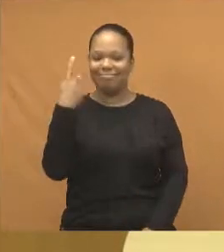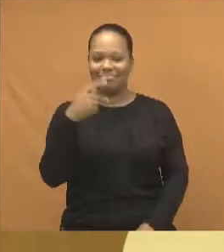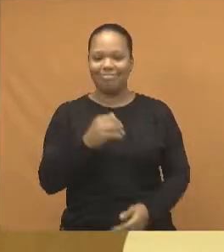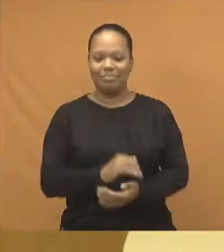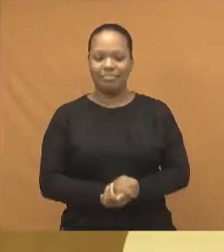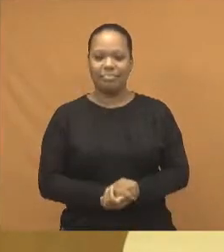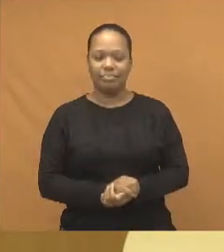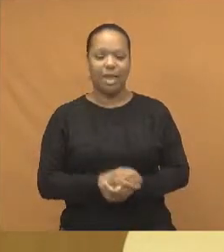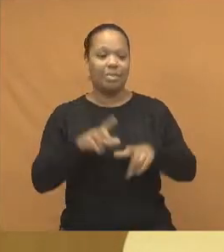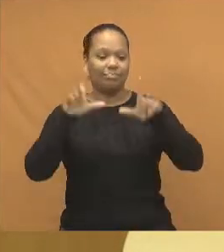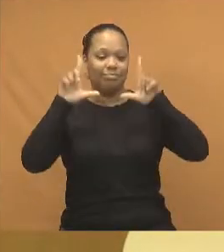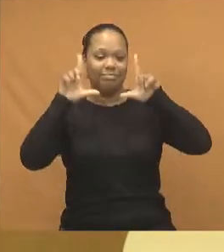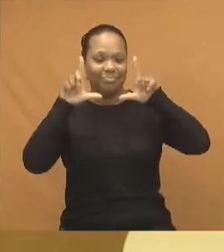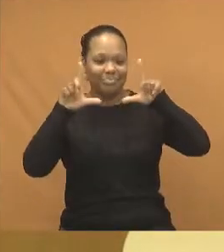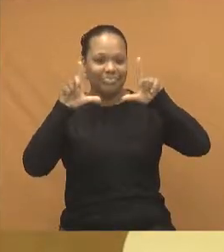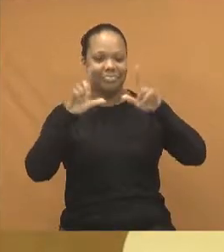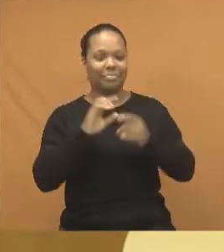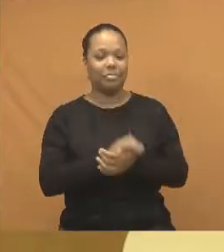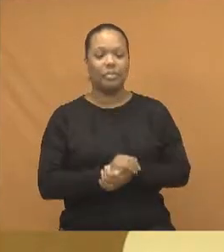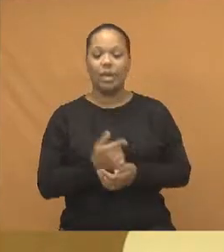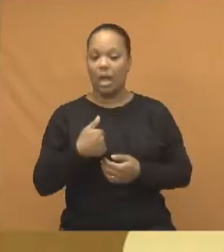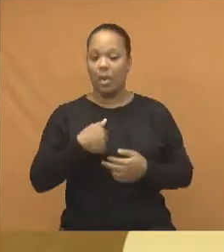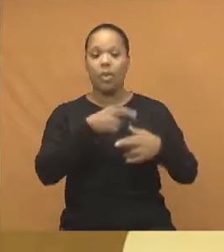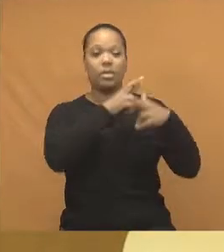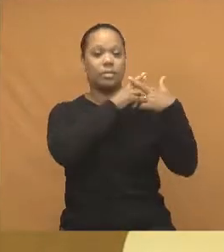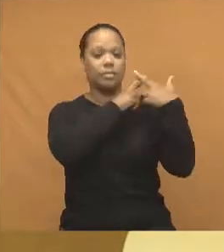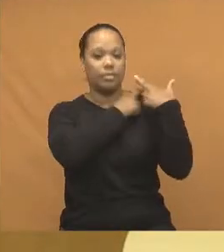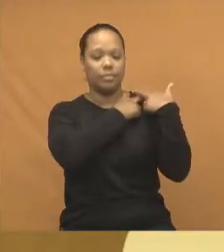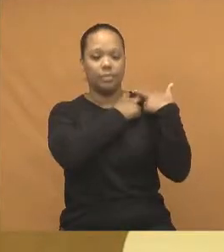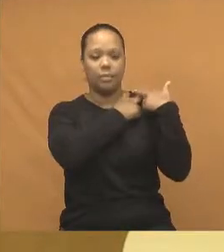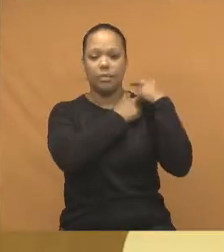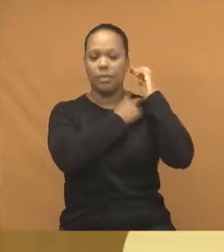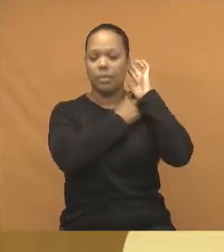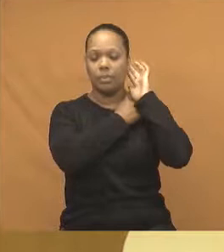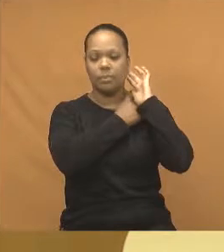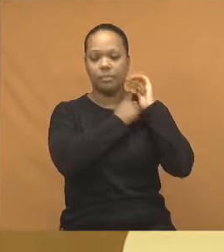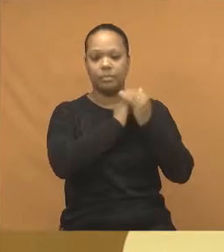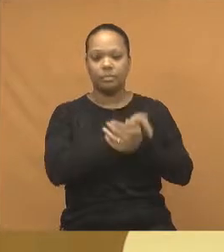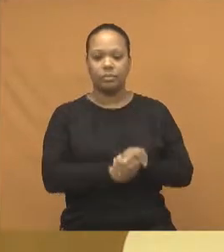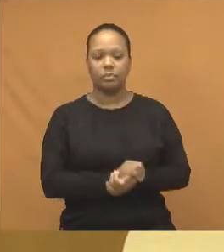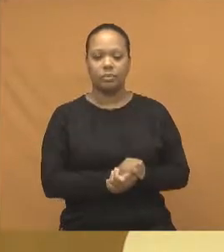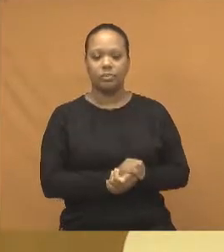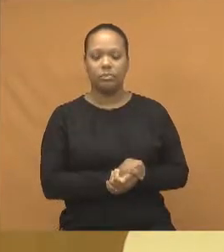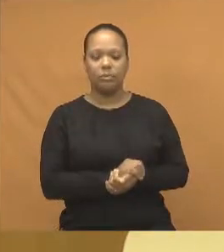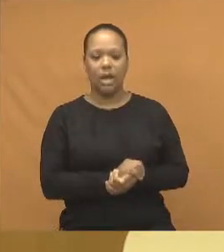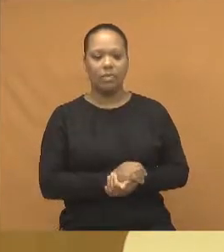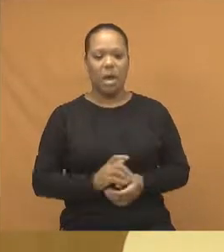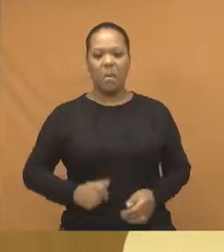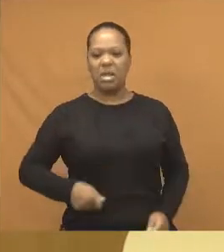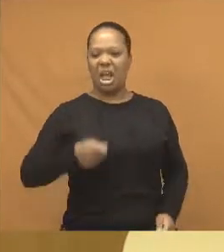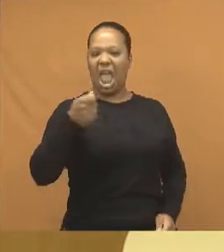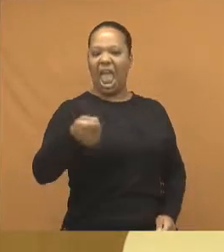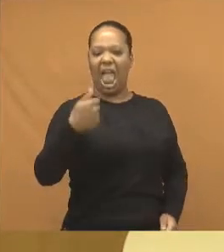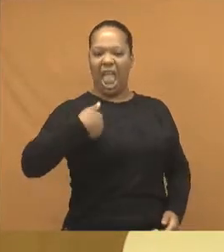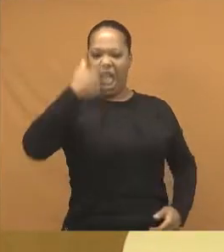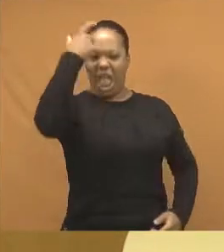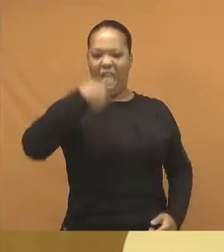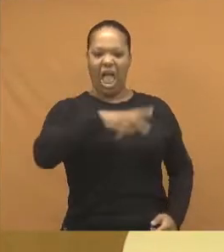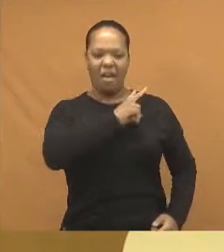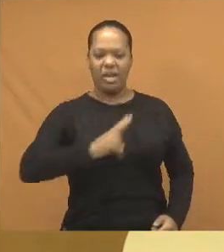sou uma legisladora responsável, eu não chego dando carteirada em nenhum setor público, e